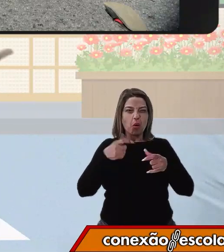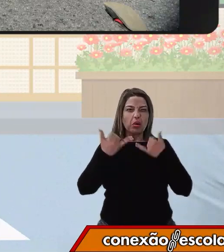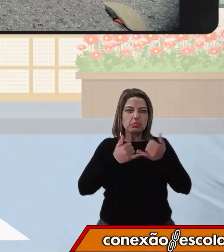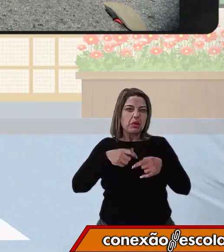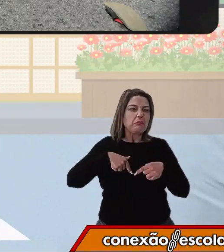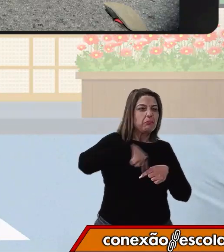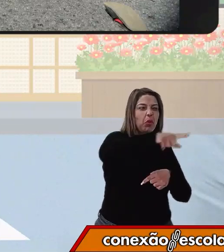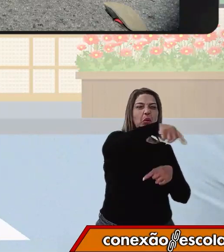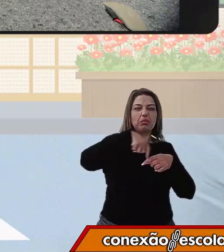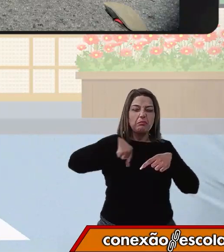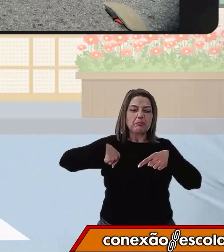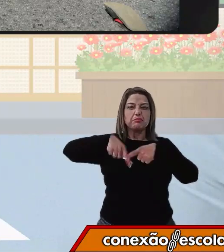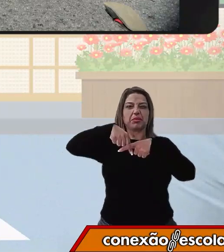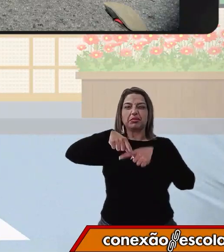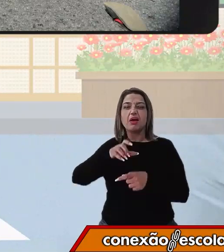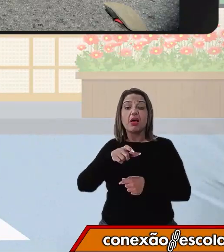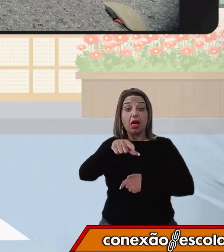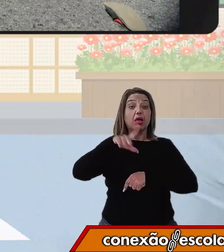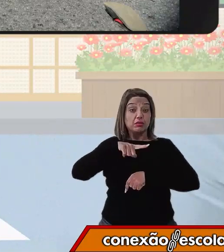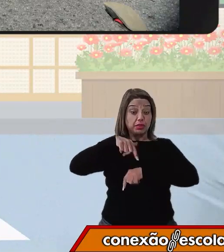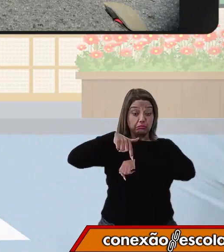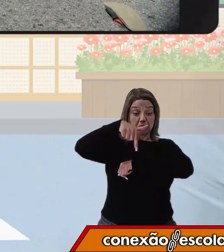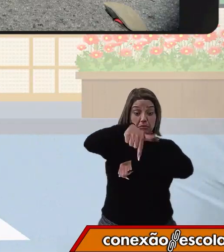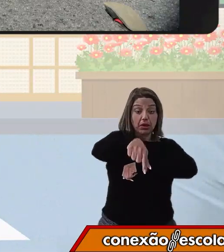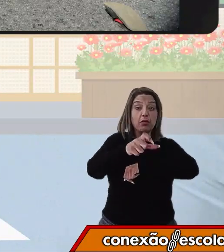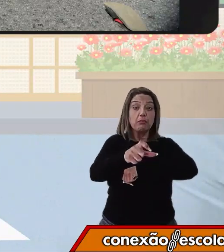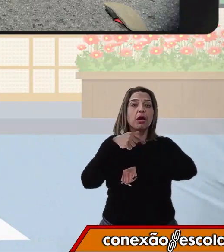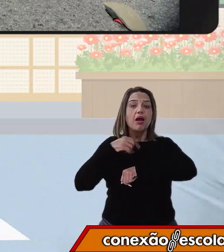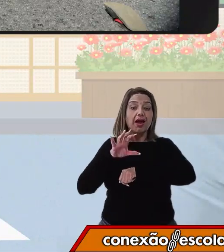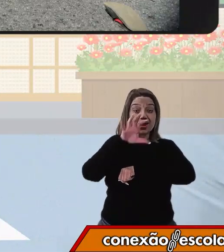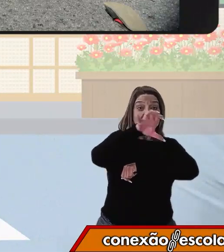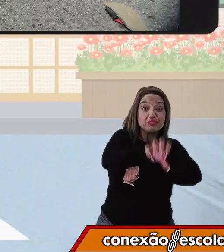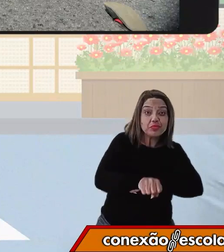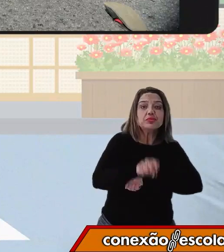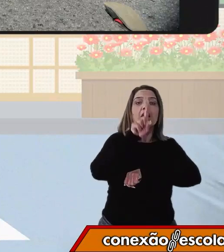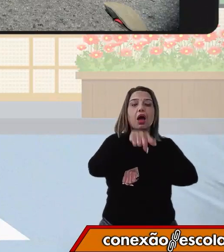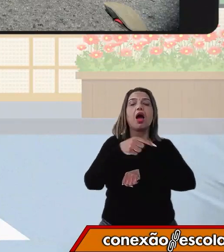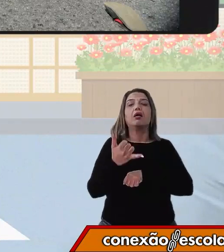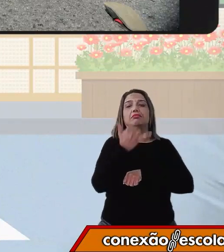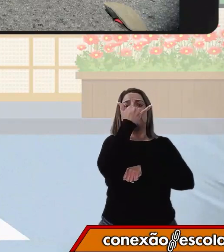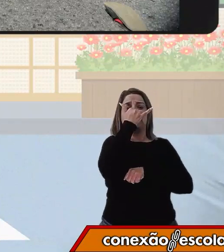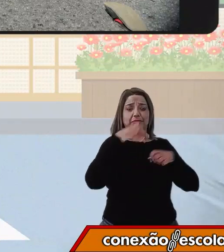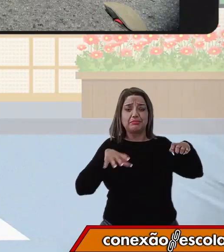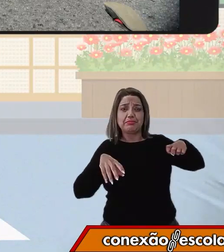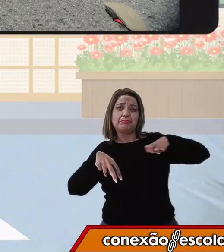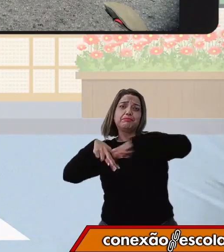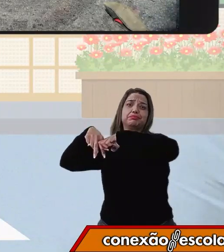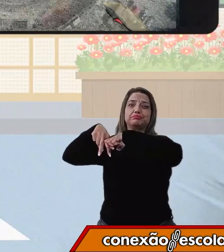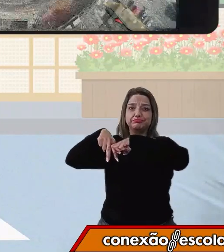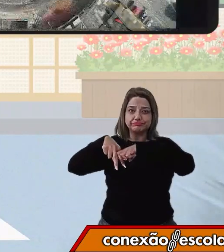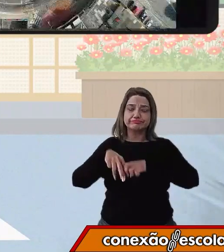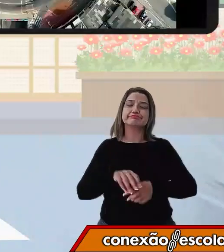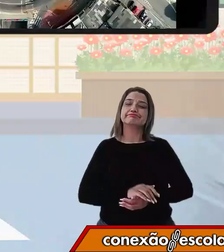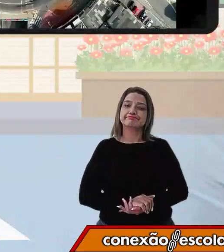vai bola vem a bola vai parar no meio da rua e pode levar a um acidente grave